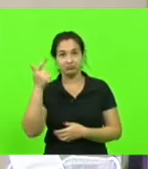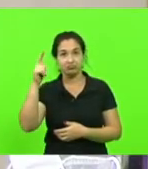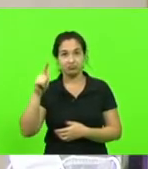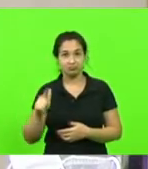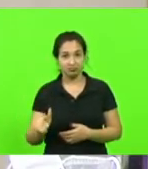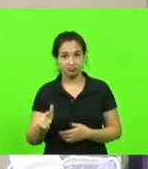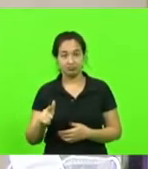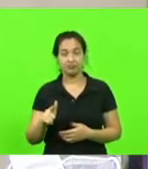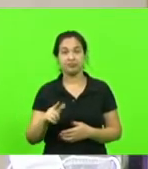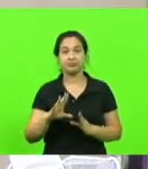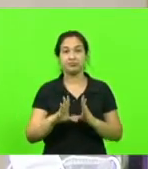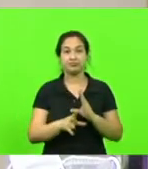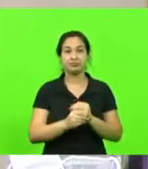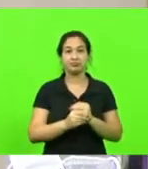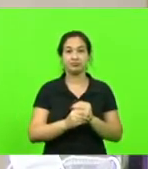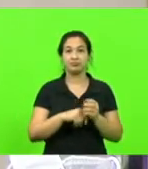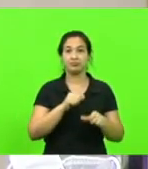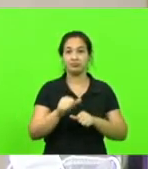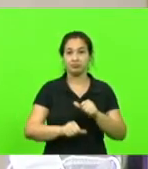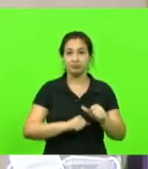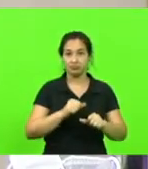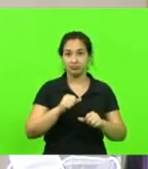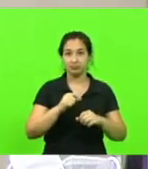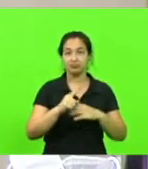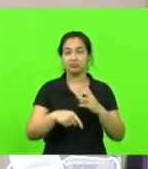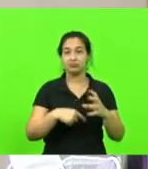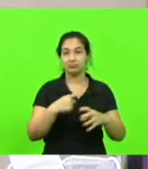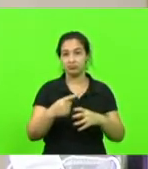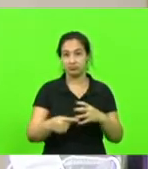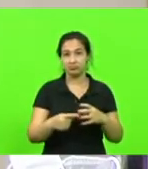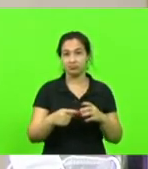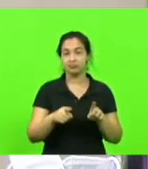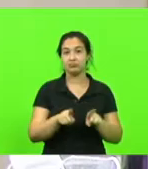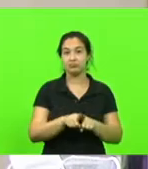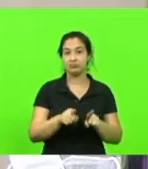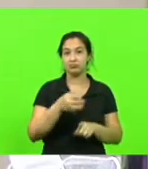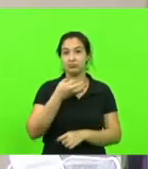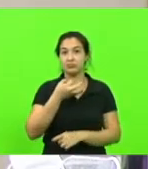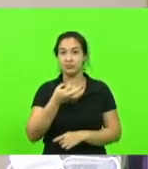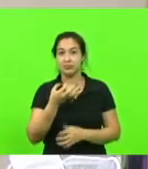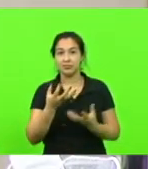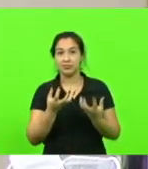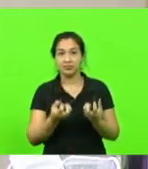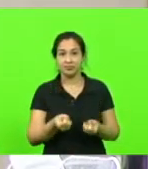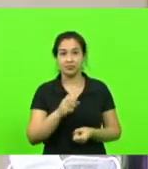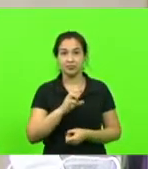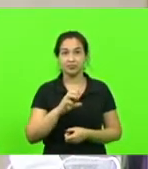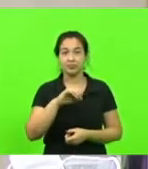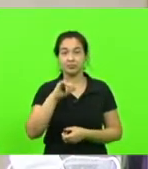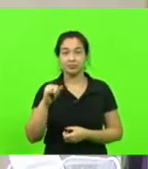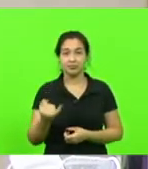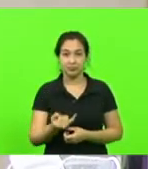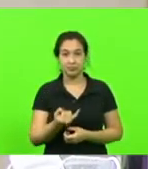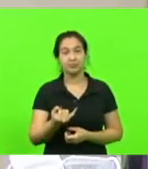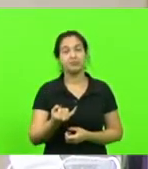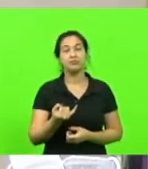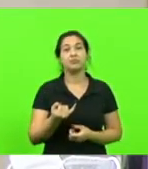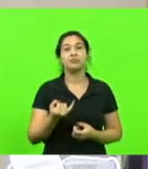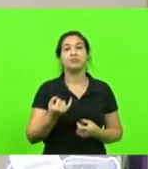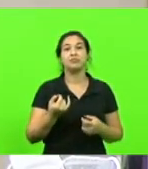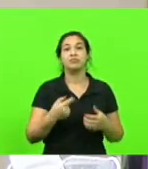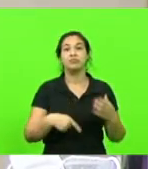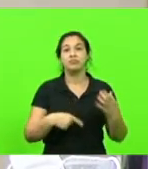providências, com emenda modificativa, emenda supressiva e pareceres favoráveis das comissões de Constituição e Justiça, Comissão de